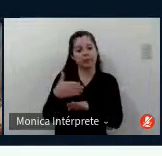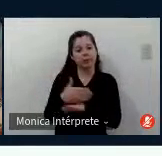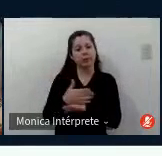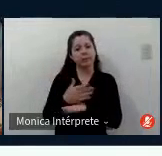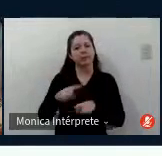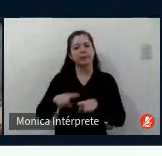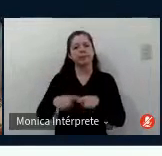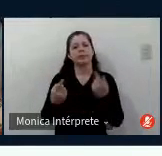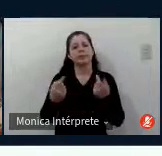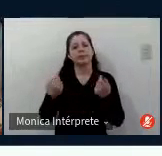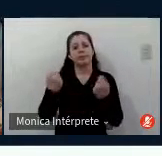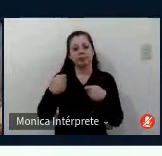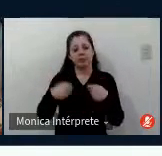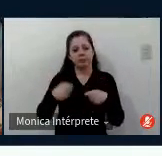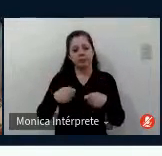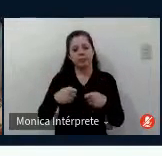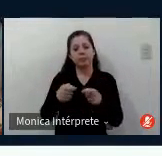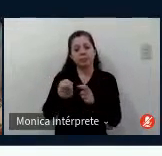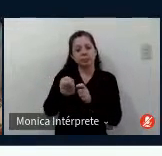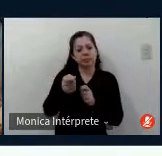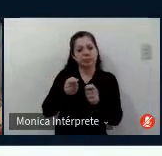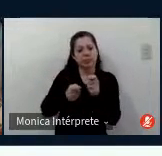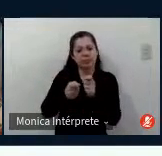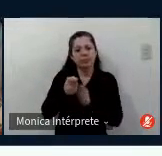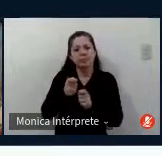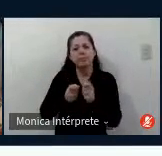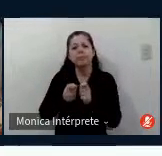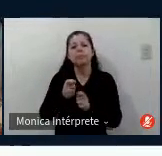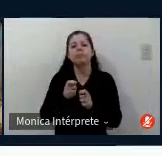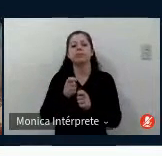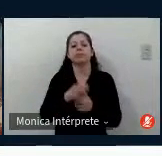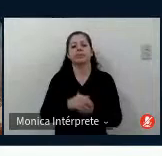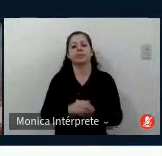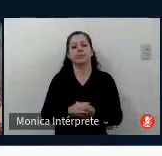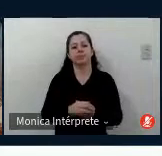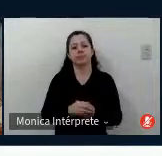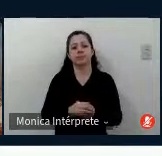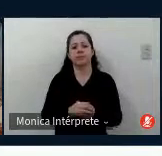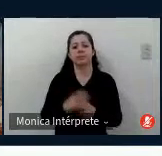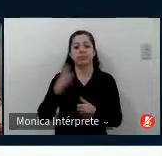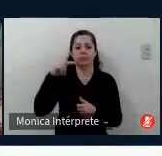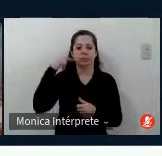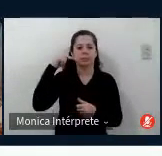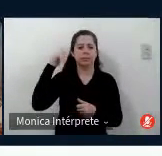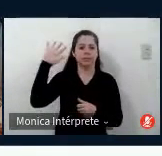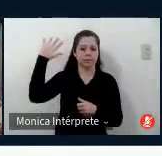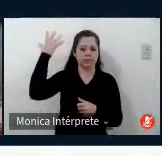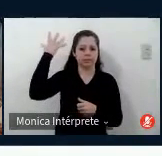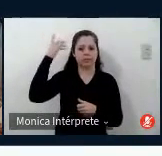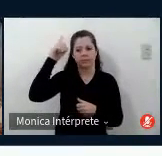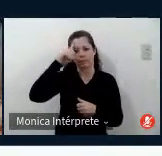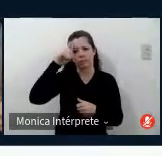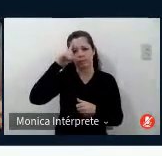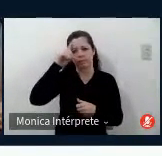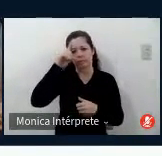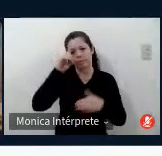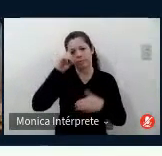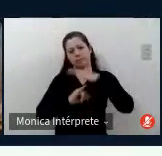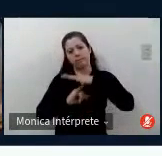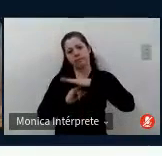a colocar em prática, né, sempre depende muito, né, do apoio, né, da alta gestão, representada